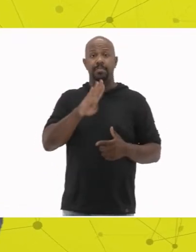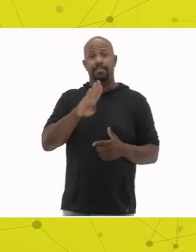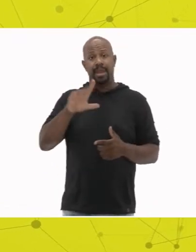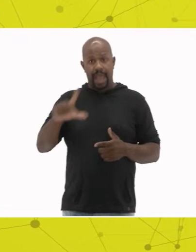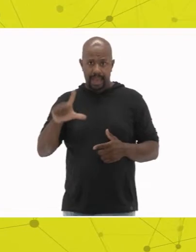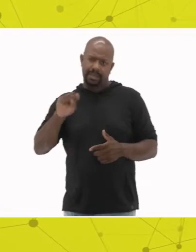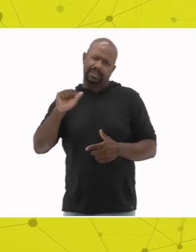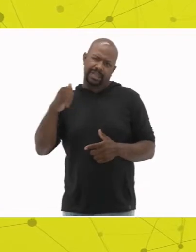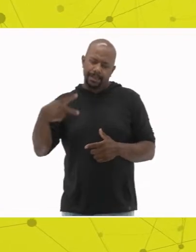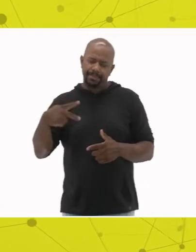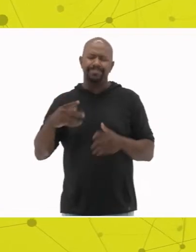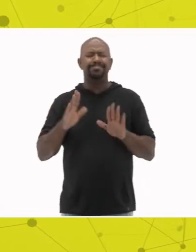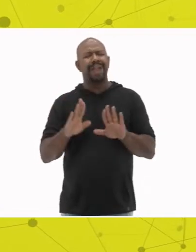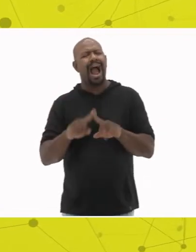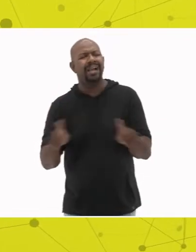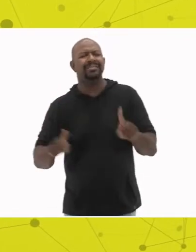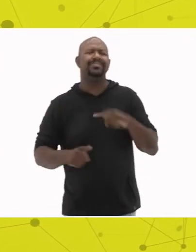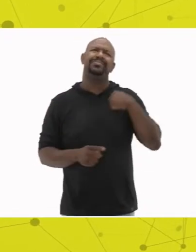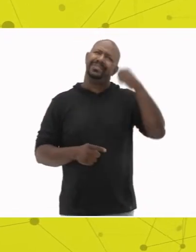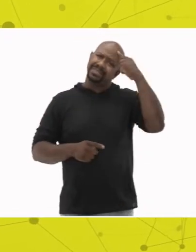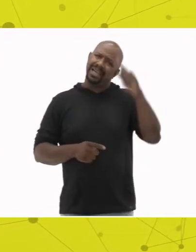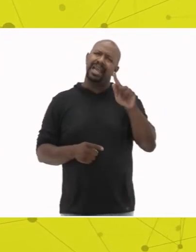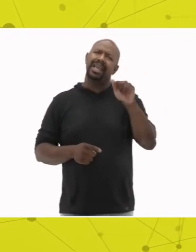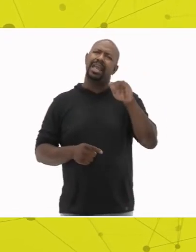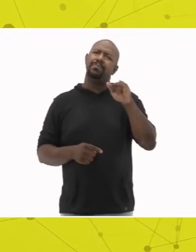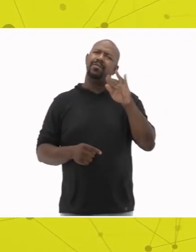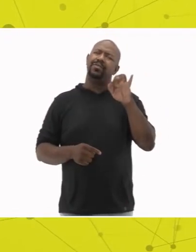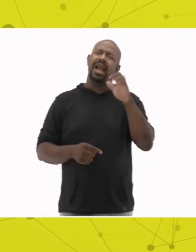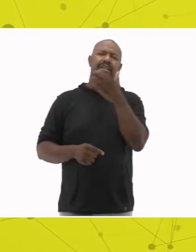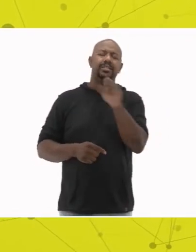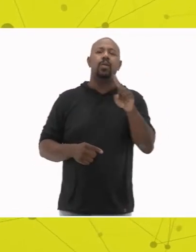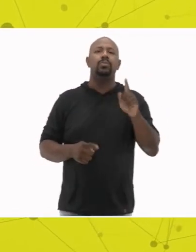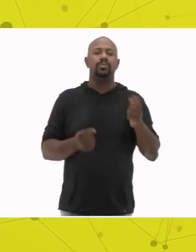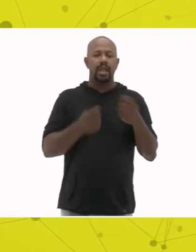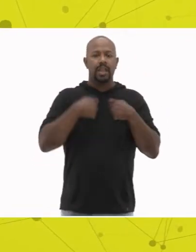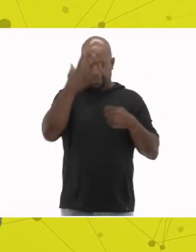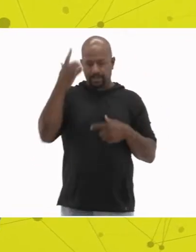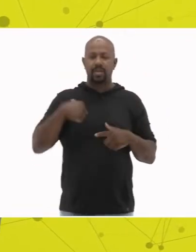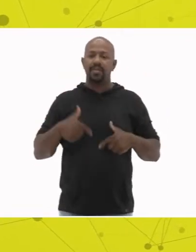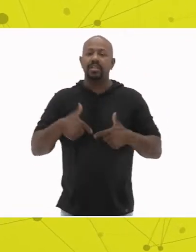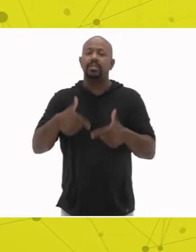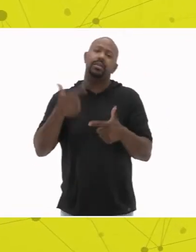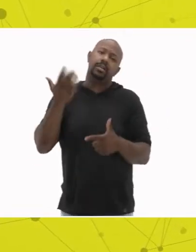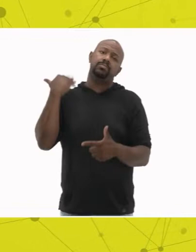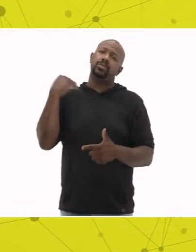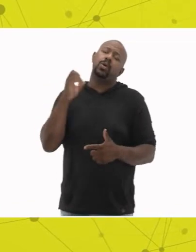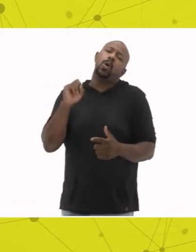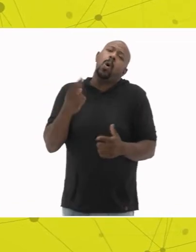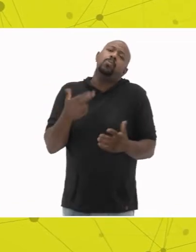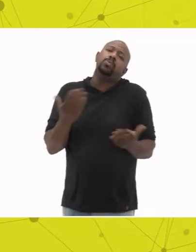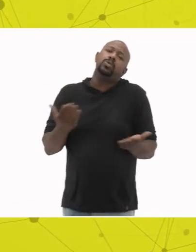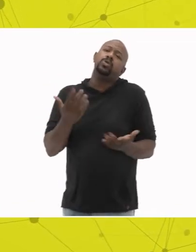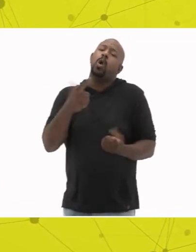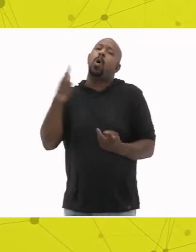PBL, SAPs, mas não devemos esperar que a gamificação consiga fazer alguém realizar algo que já não faria,